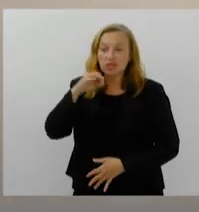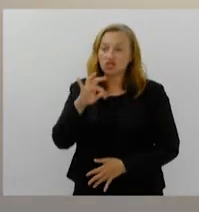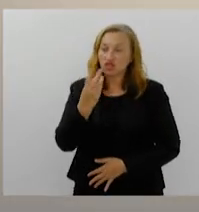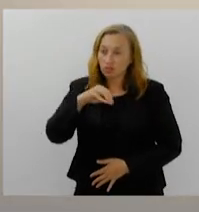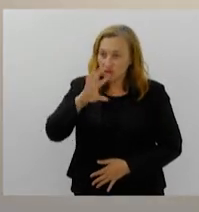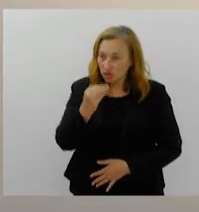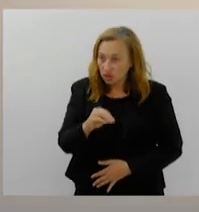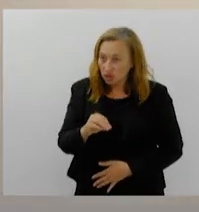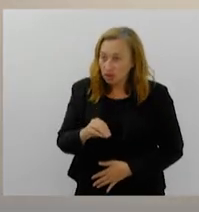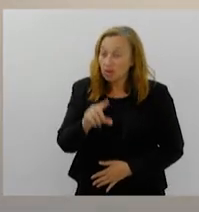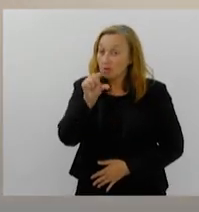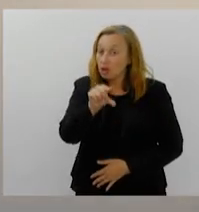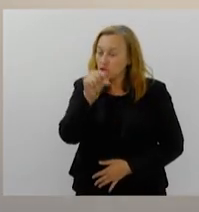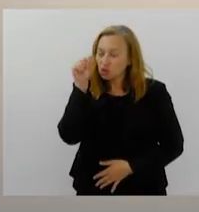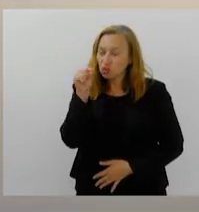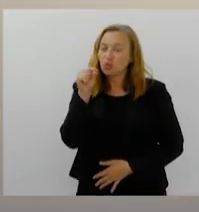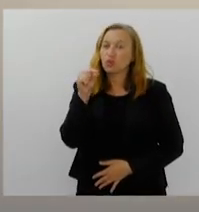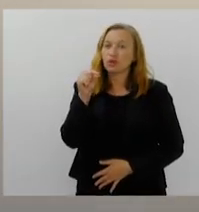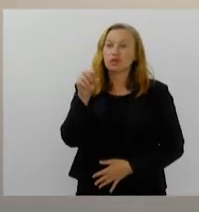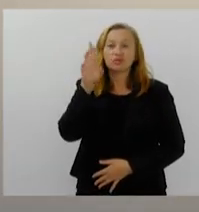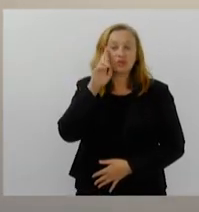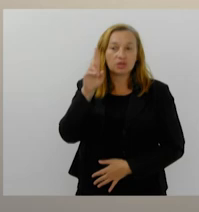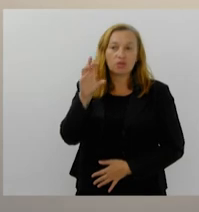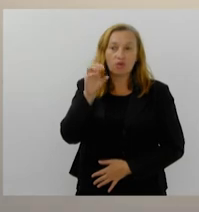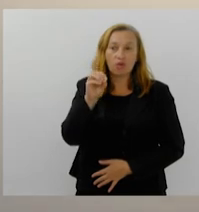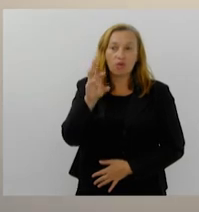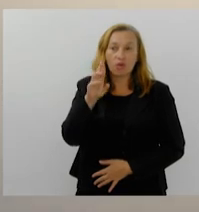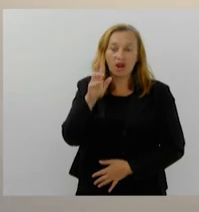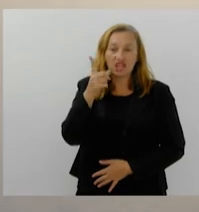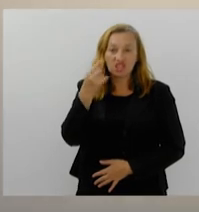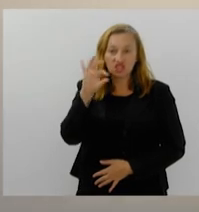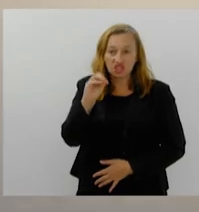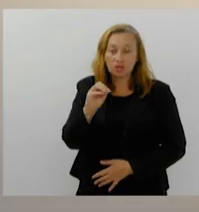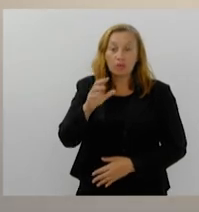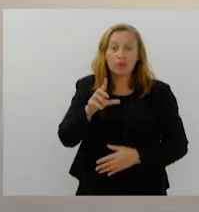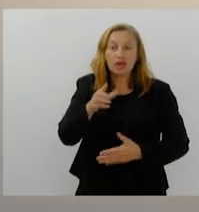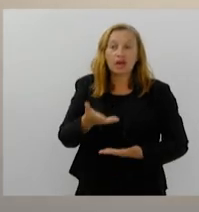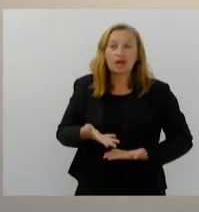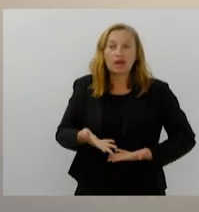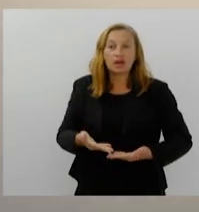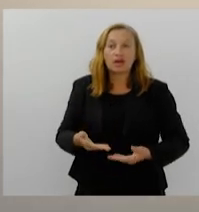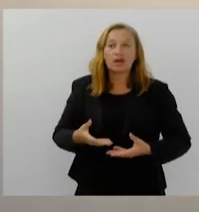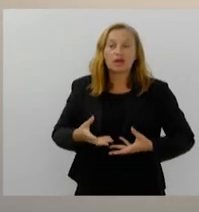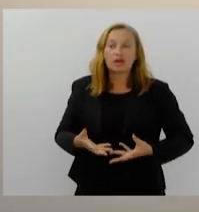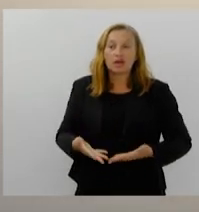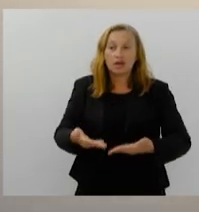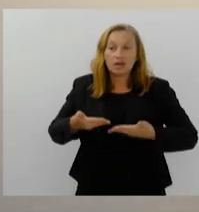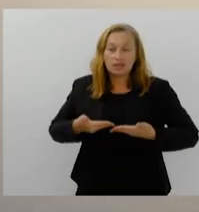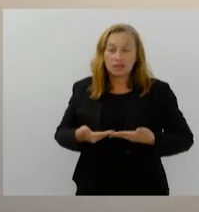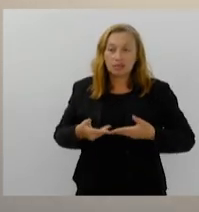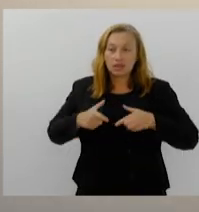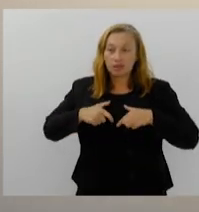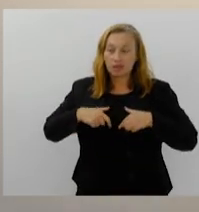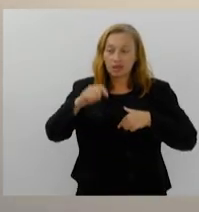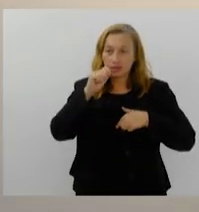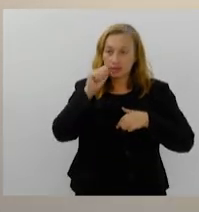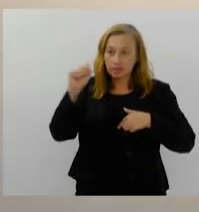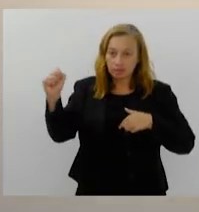Machado pela escolha do senhor Orlandino para receber essa medalha Tiradentes,